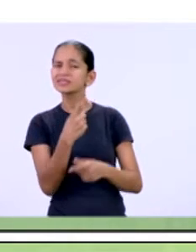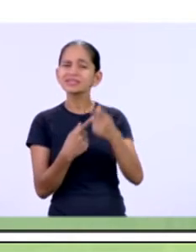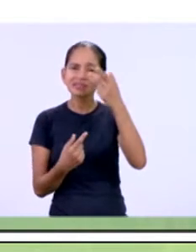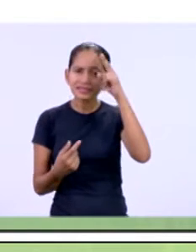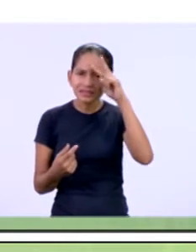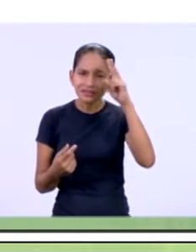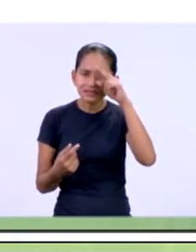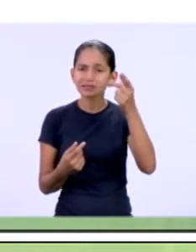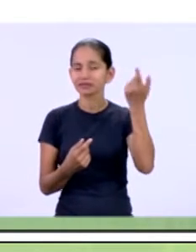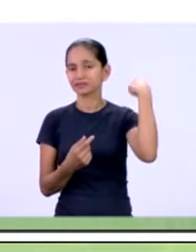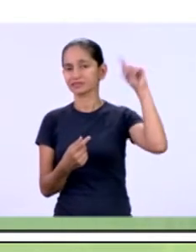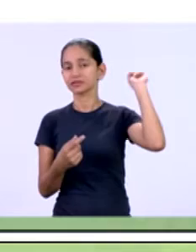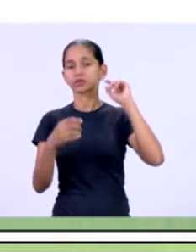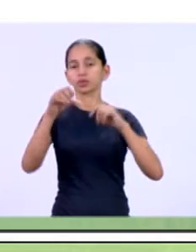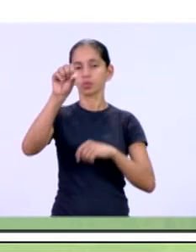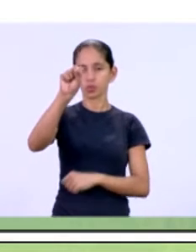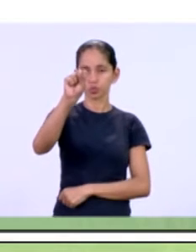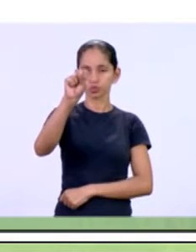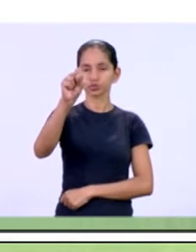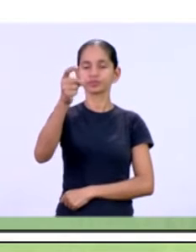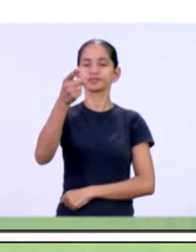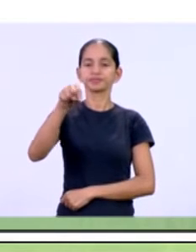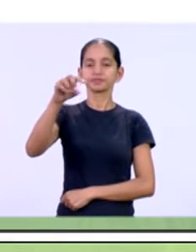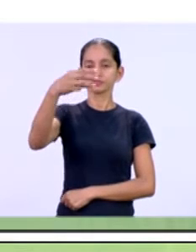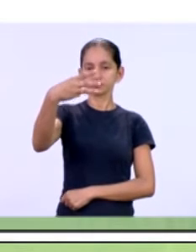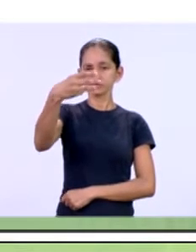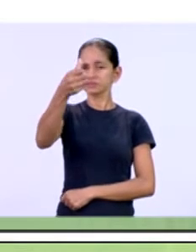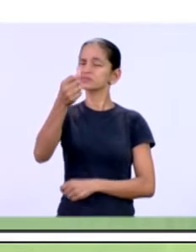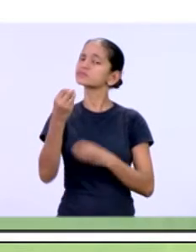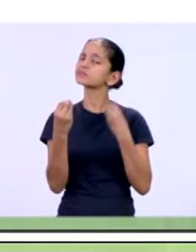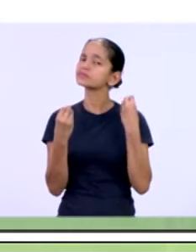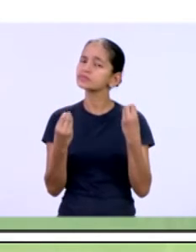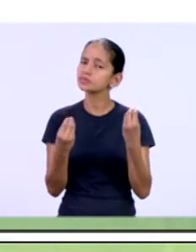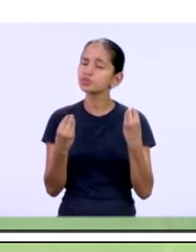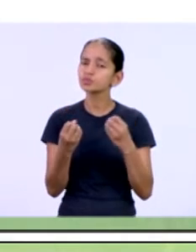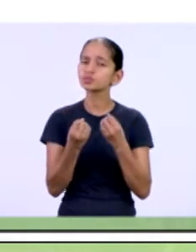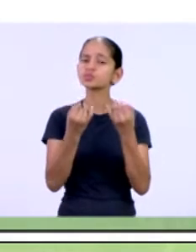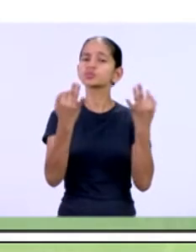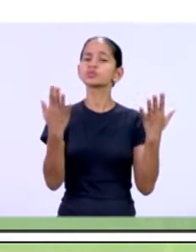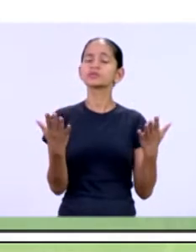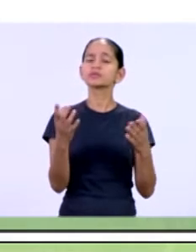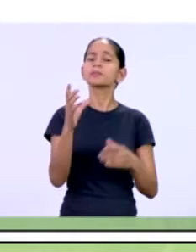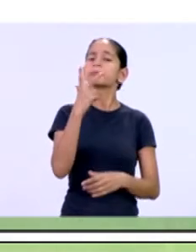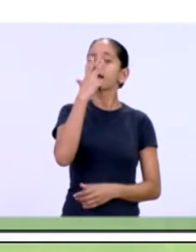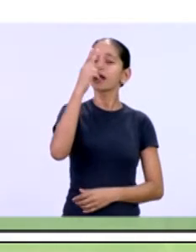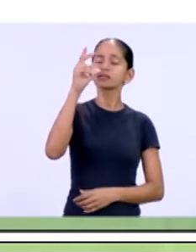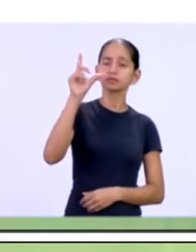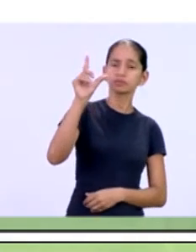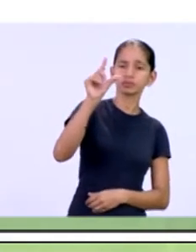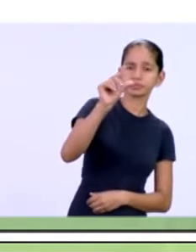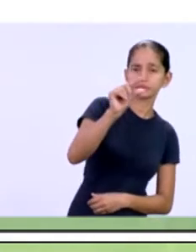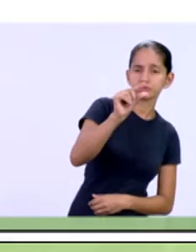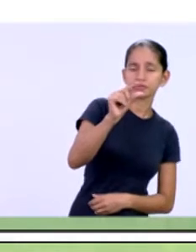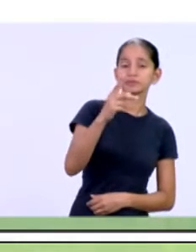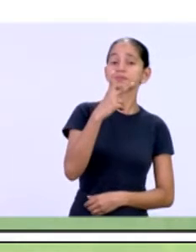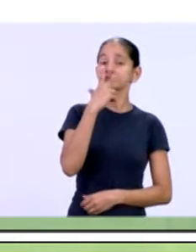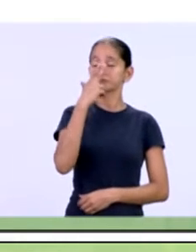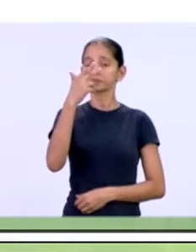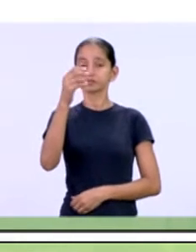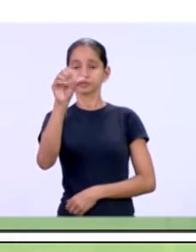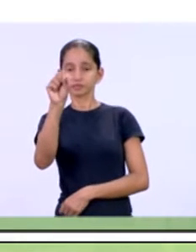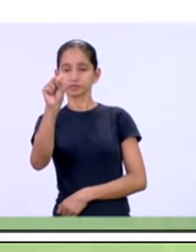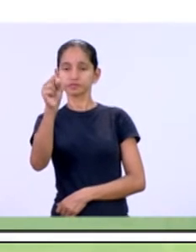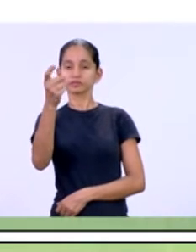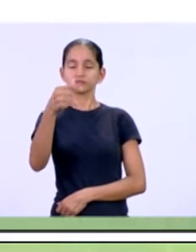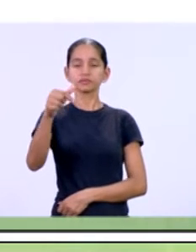alíquota? 8,36. Ele não ficou mais dentro do 8,36, ele reduziu. Então qual que vai ser a alíquota dele? 8,28. Por